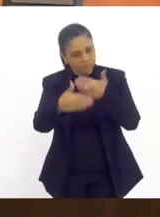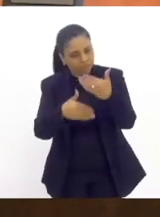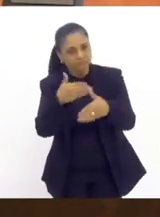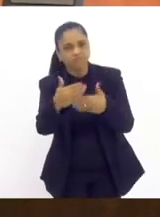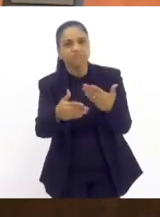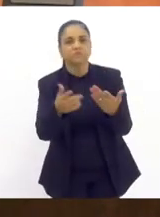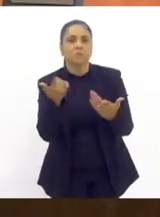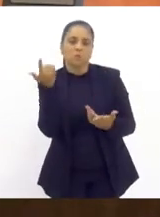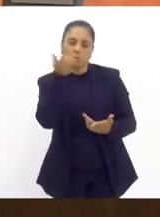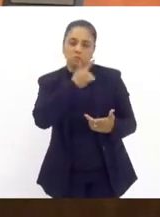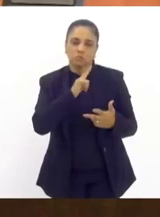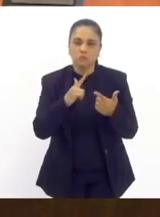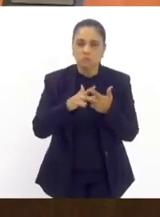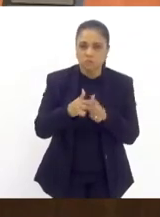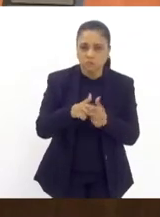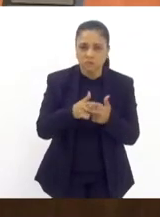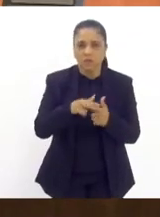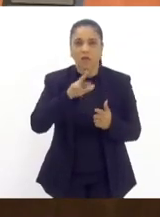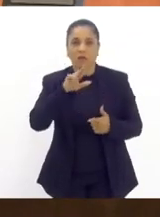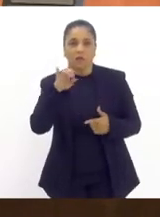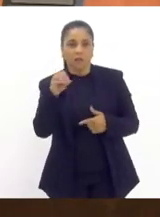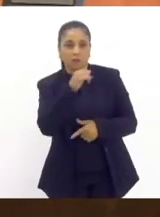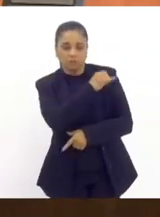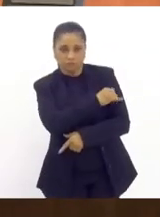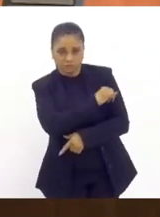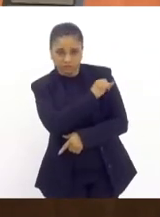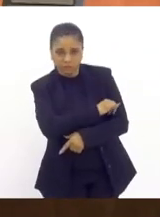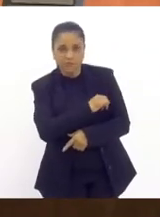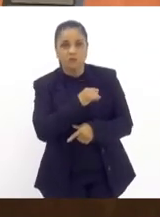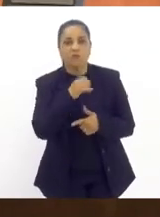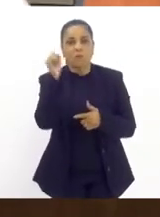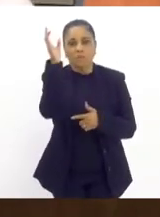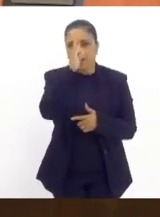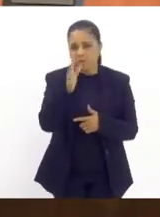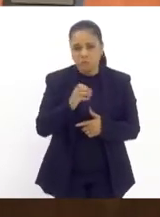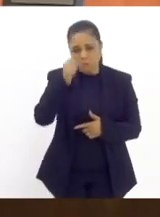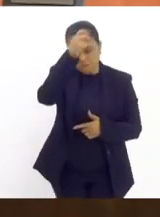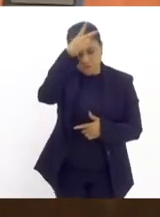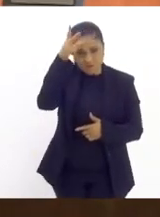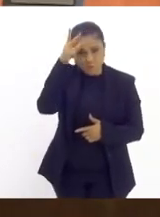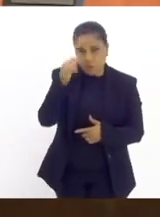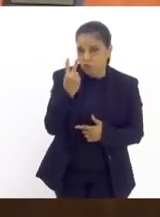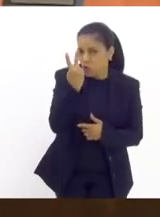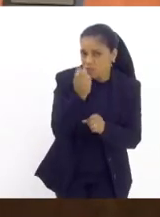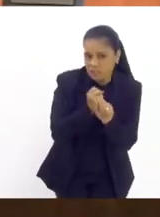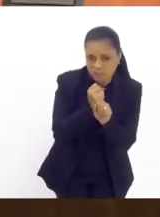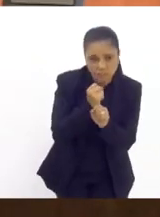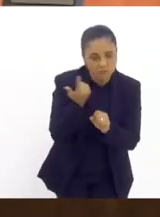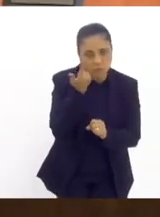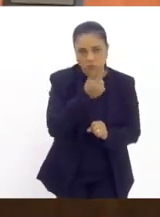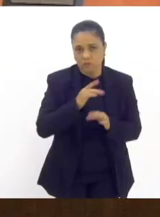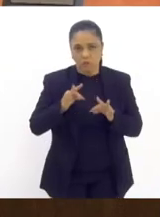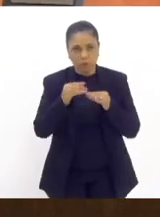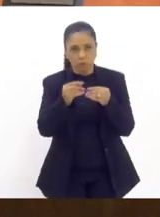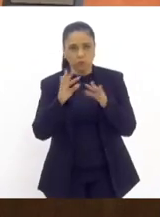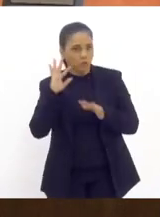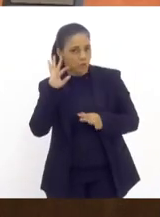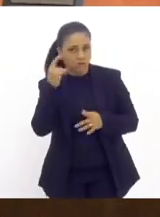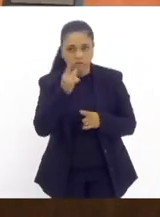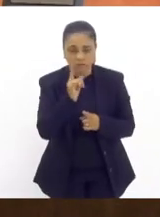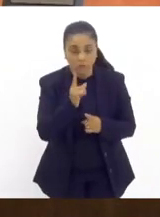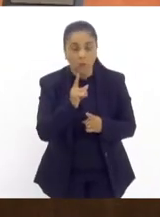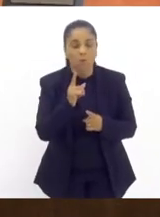o estado do Rio de Janeiro consertar o Brasil é uma prefeitura não é simplesmente em dois anos que a gente vai conseguir principalmente